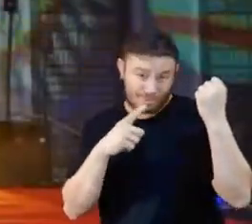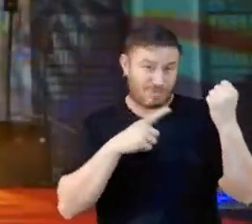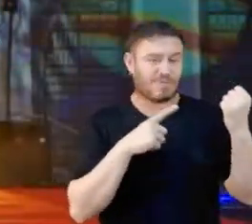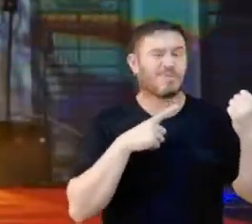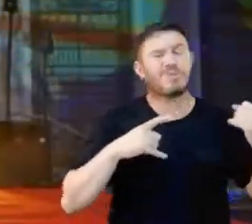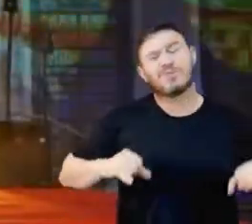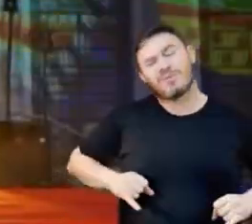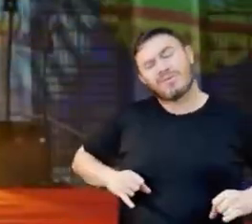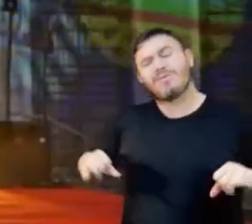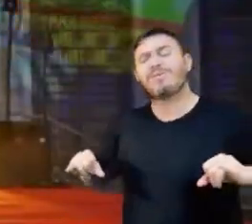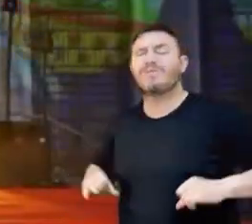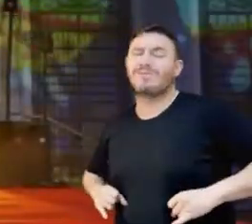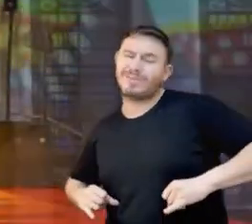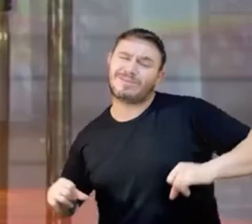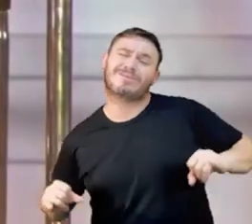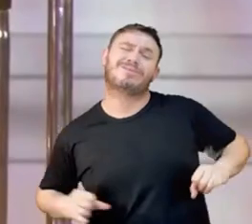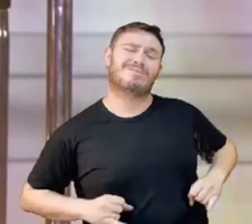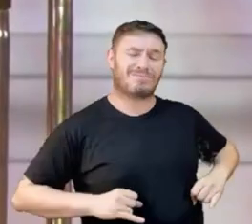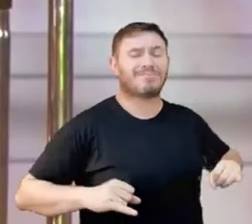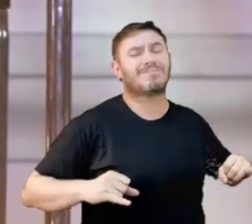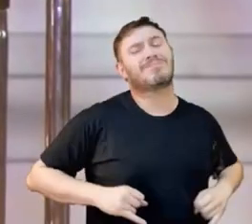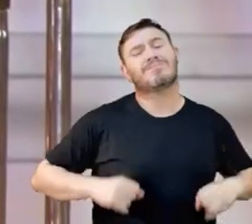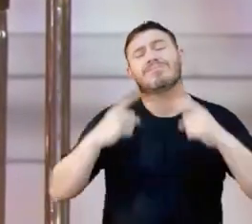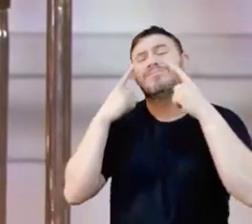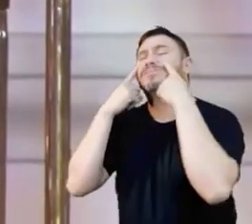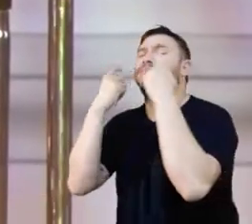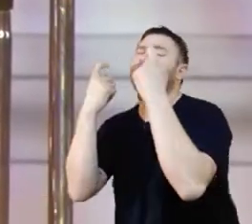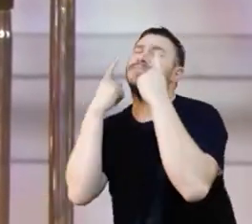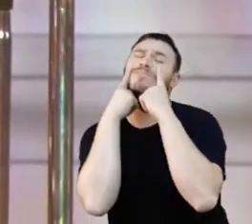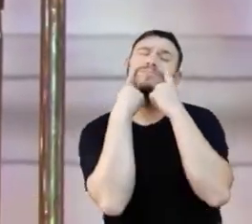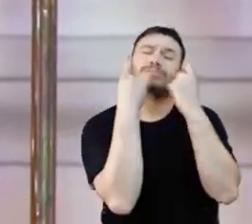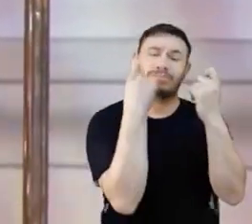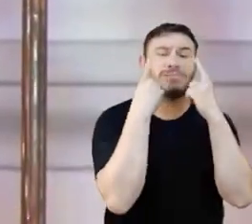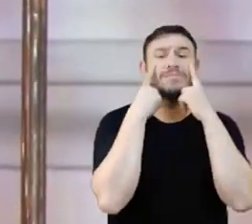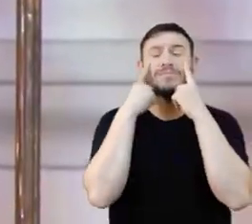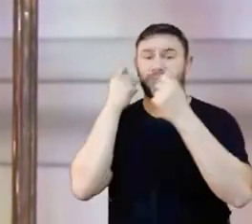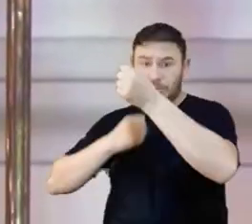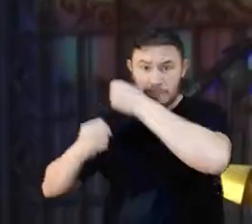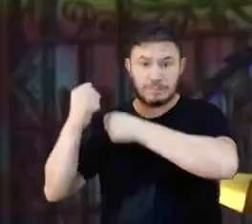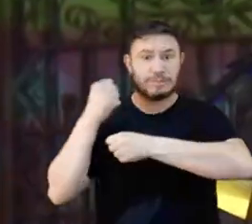morro. Tenho sangrado demais, tenho chorado.